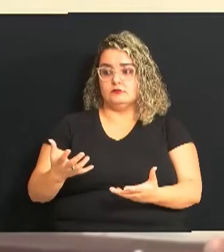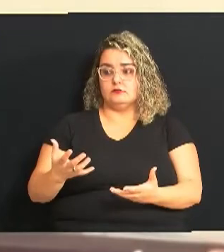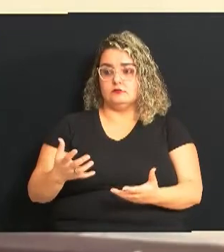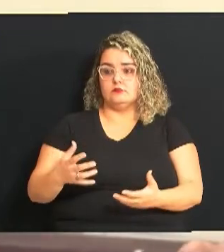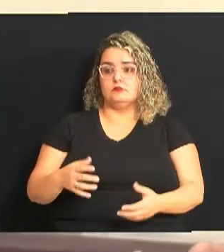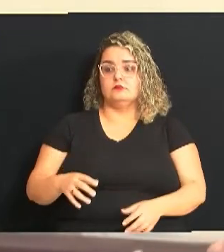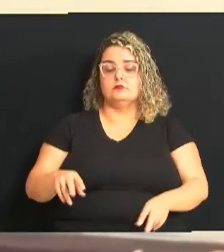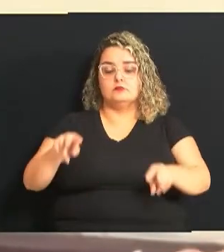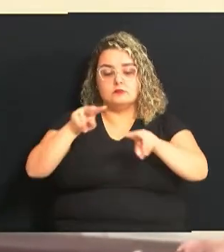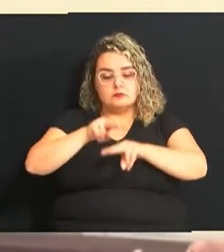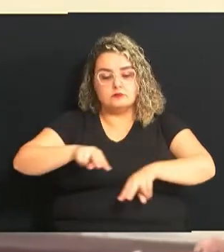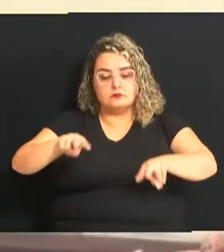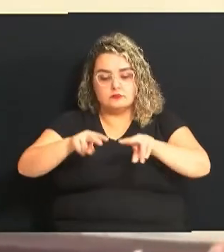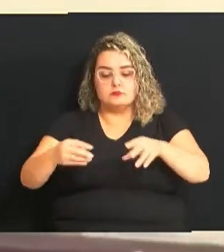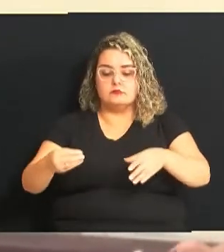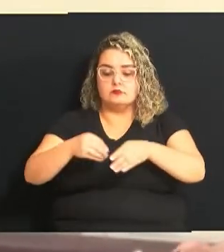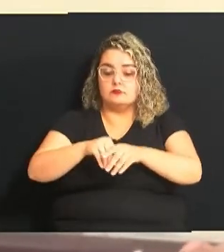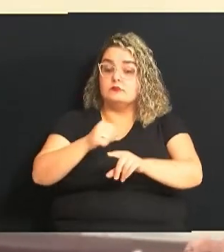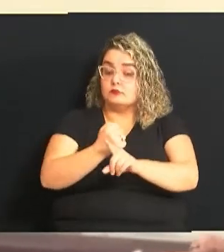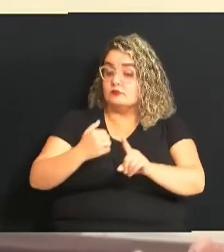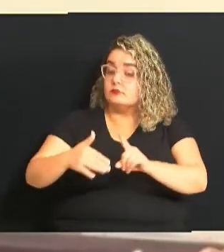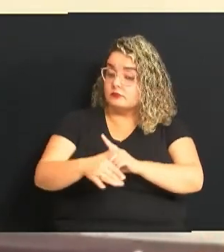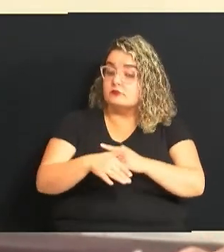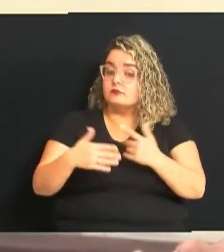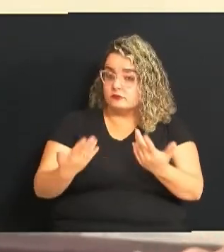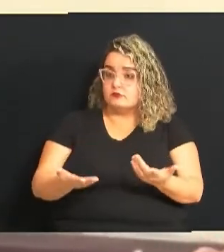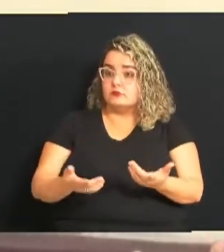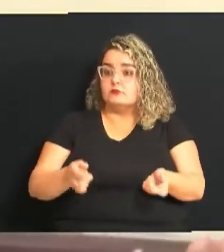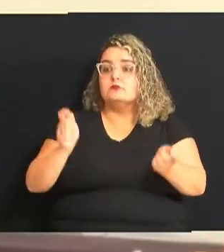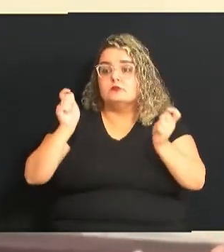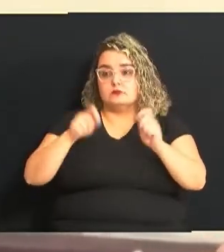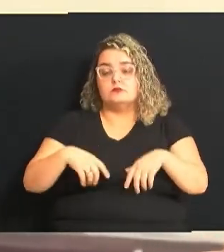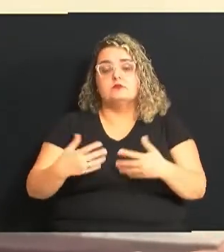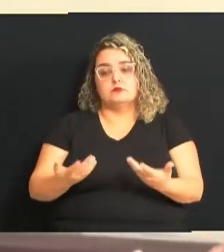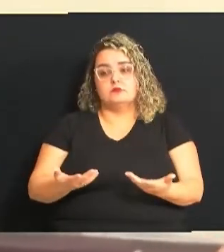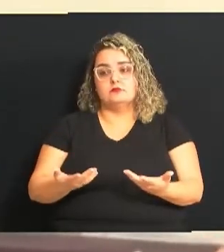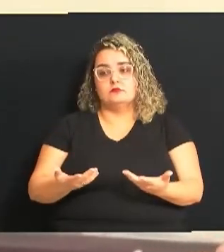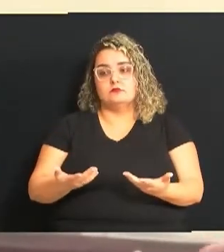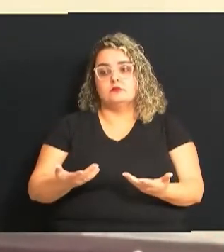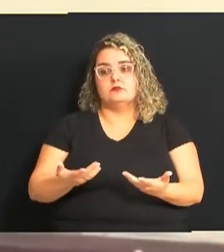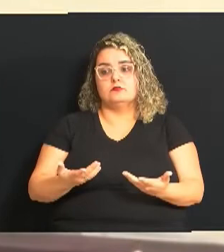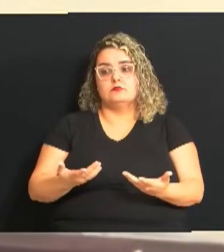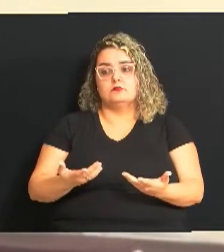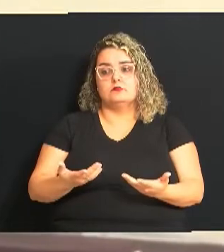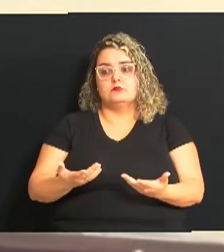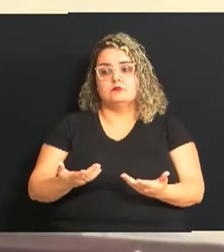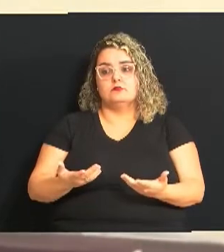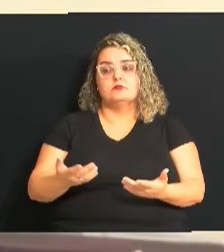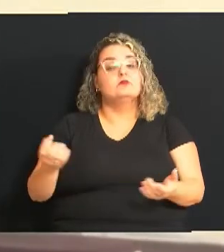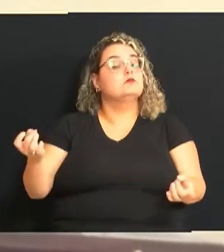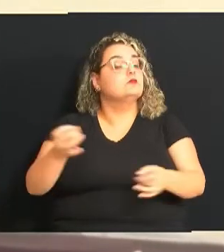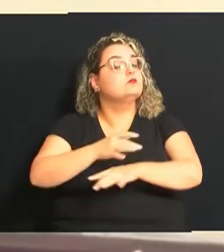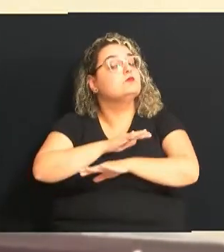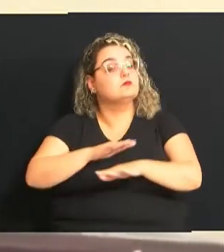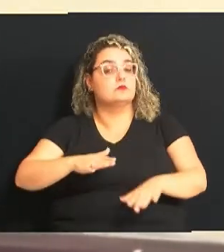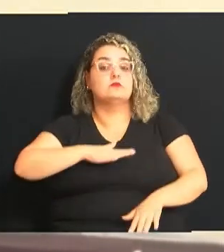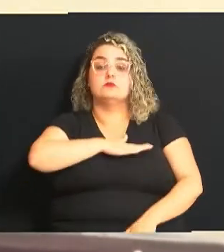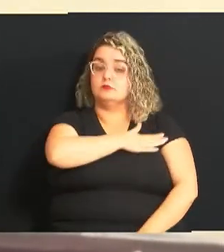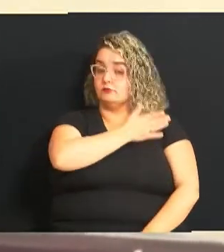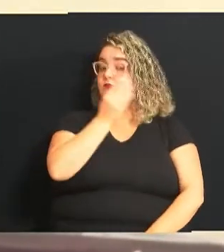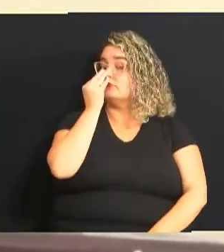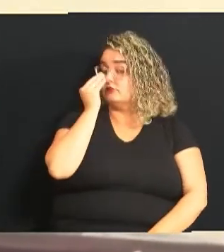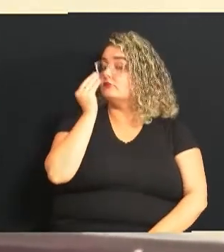nossa sociedade e que a gente acabe efetivamente, o sonho assim, acabar com o preconceito e que a gente